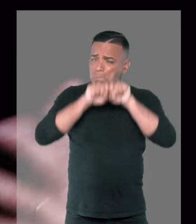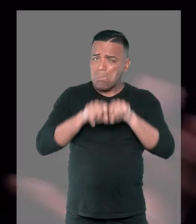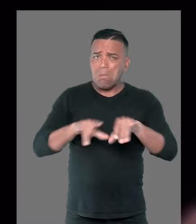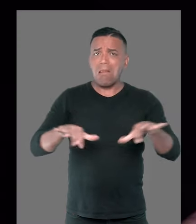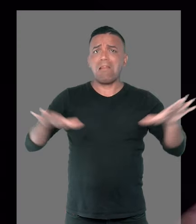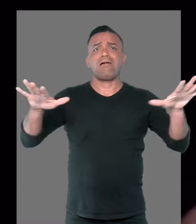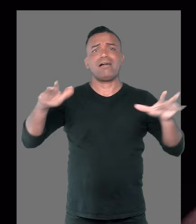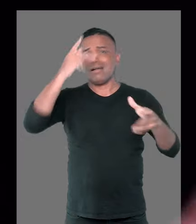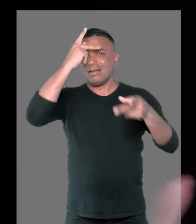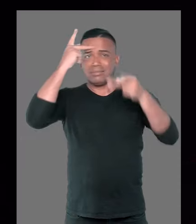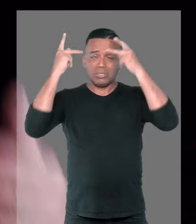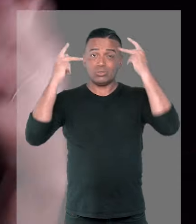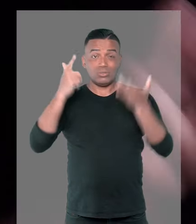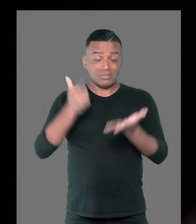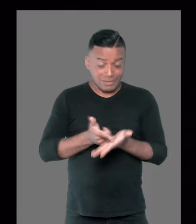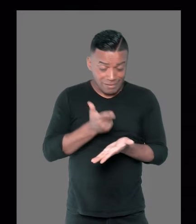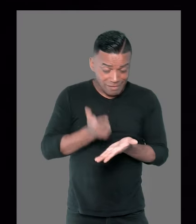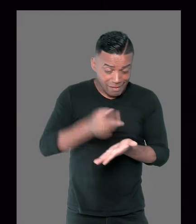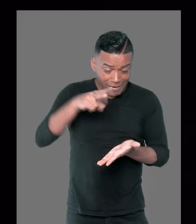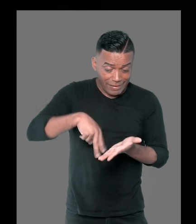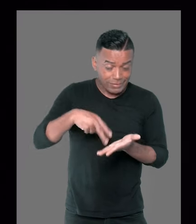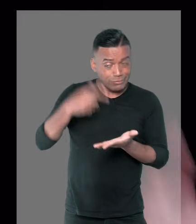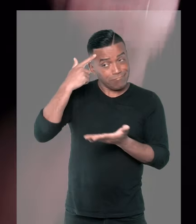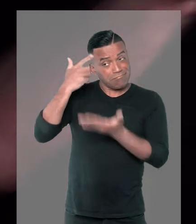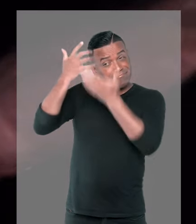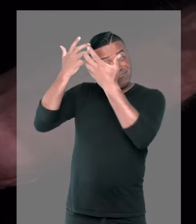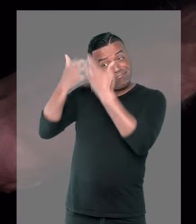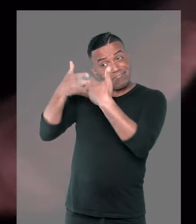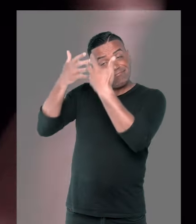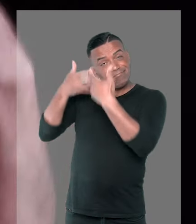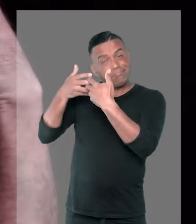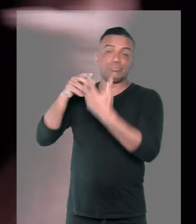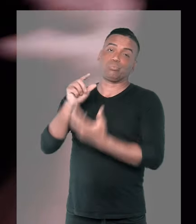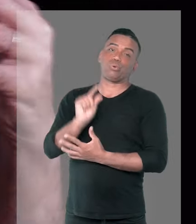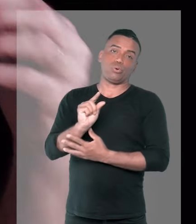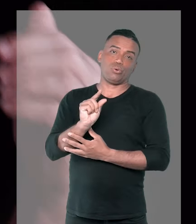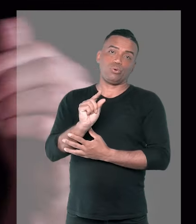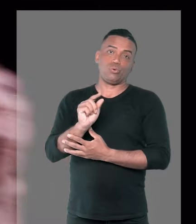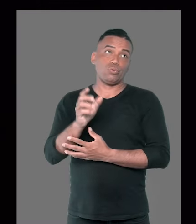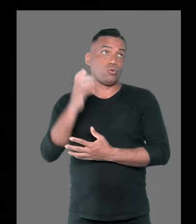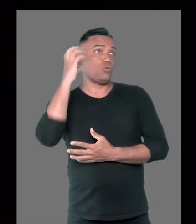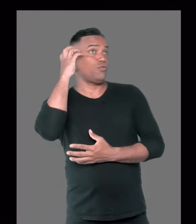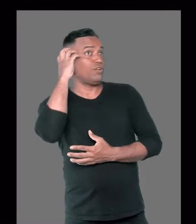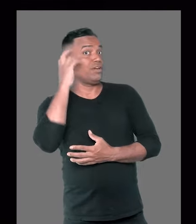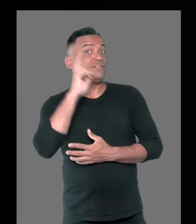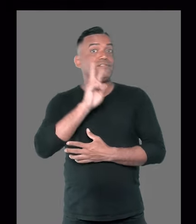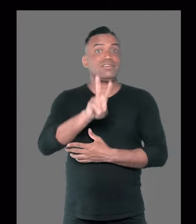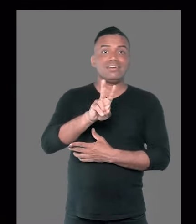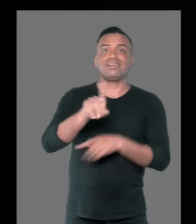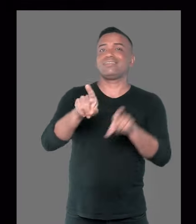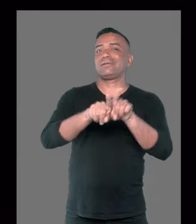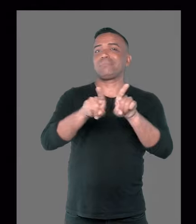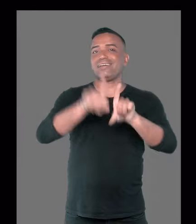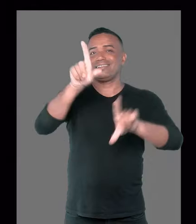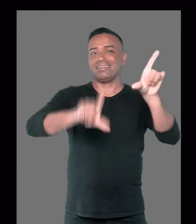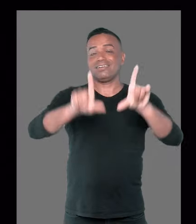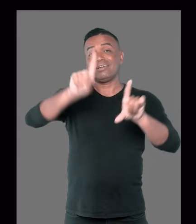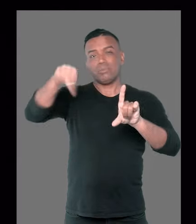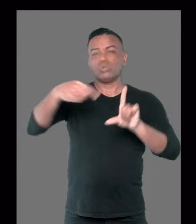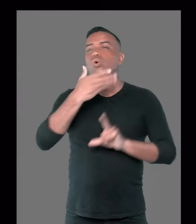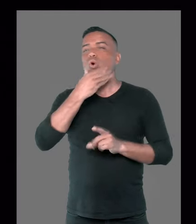as pessoas lendo menos e refletindo menos sobre o que ou viam e viam agora na televisão Depois você tem Jean François